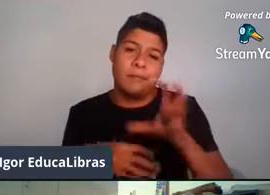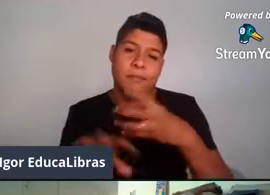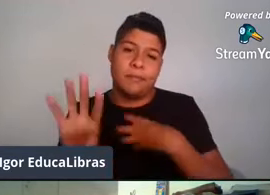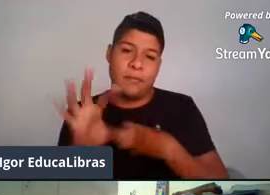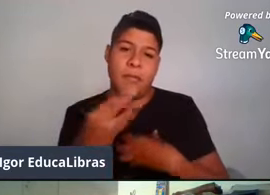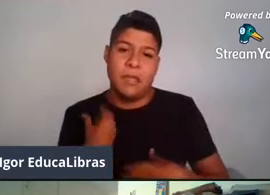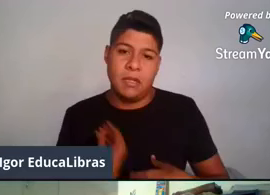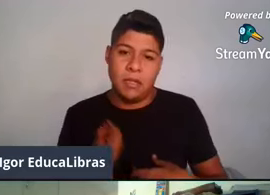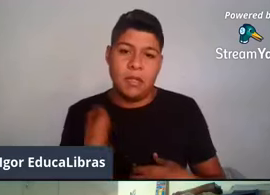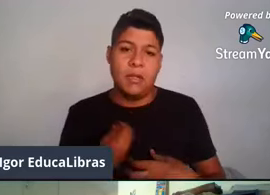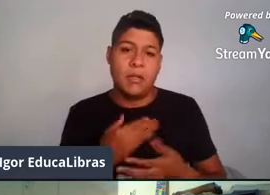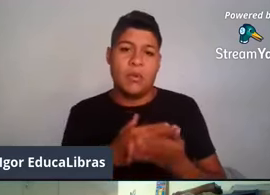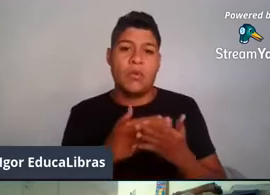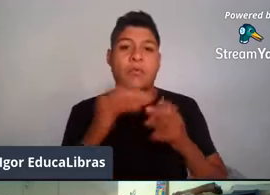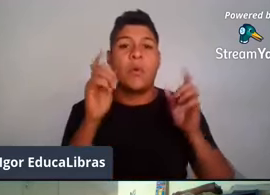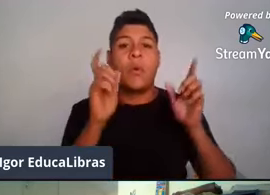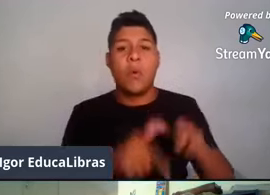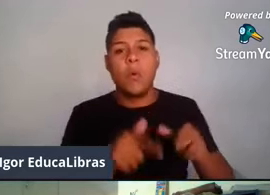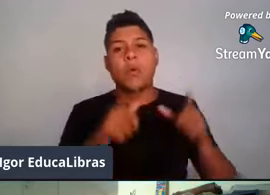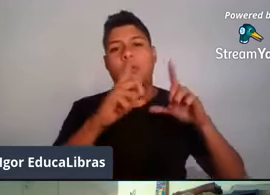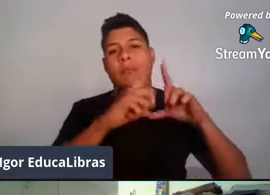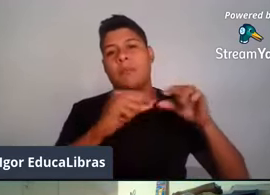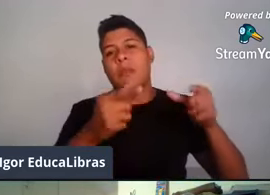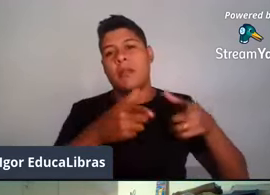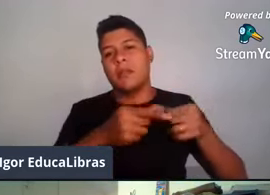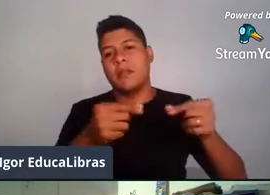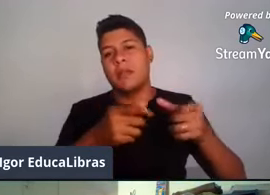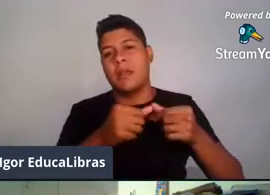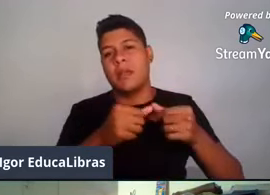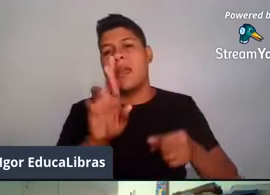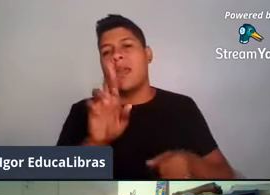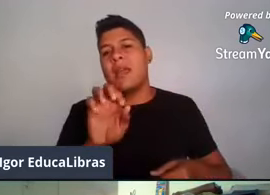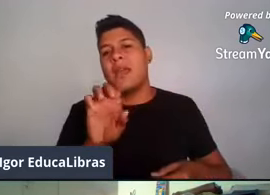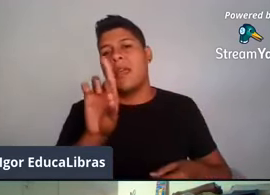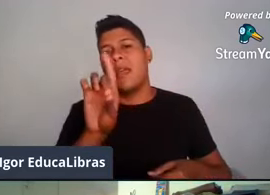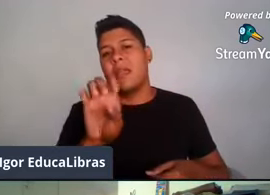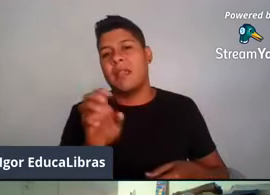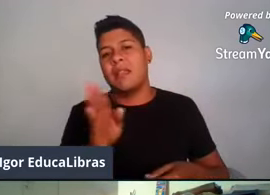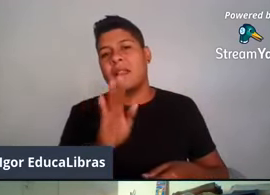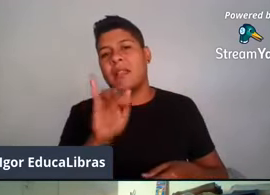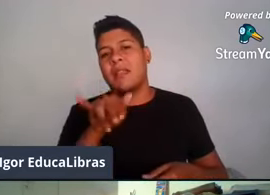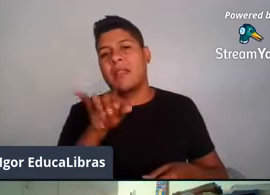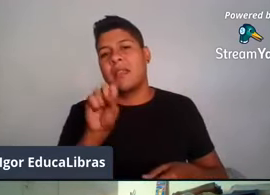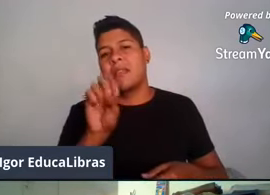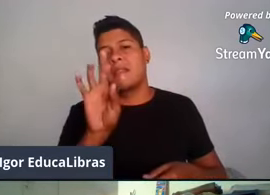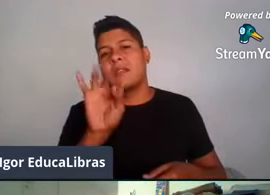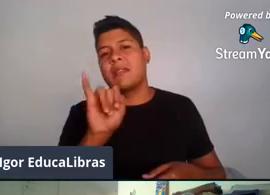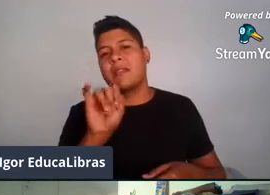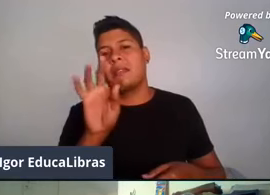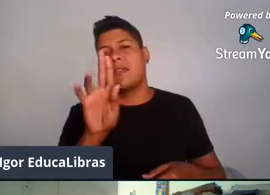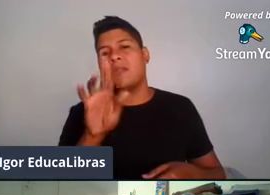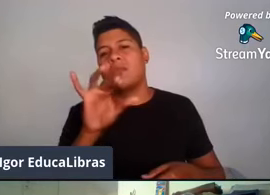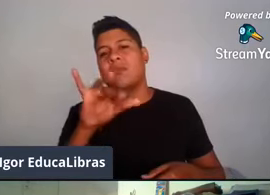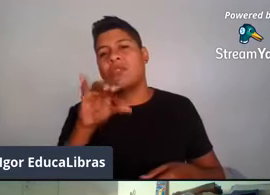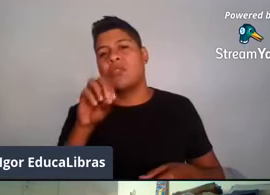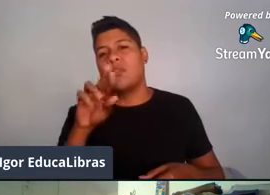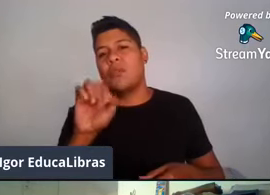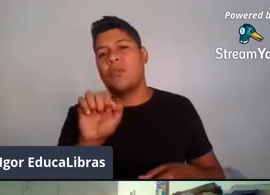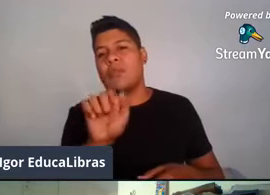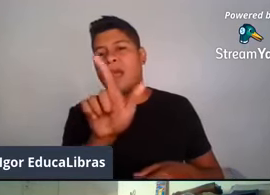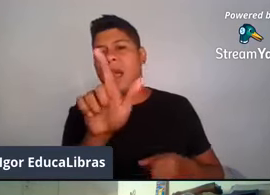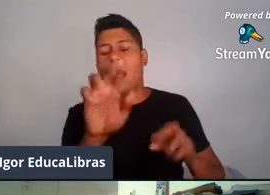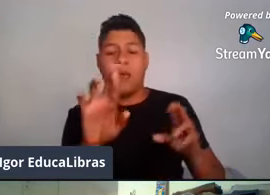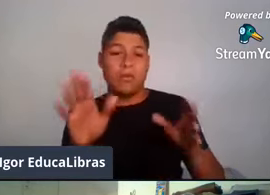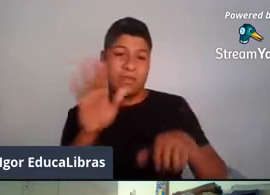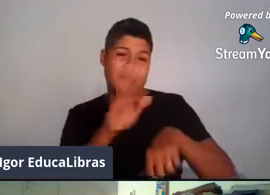começou em Brasília. Lá eles criaram um negócio chamado Rede Institucional de Acessibilidade, ou algo assim, que reúne todo